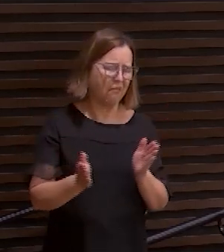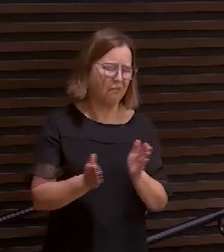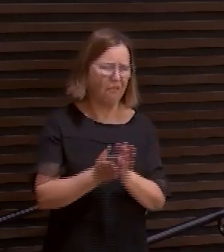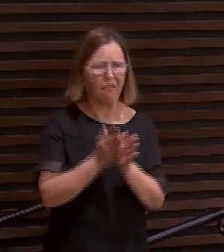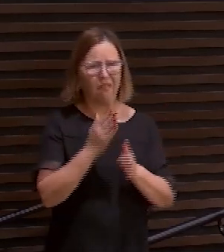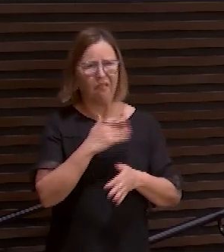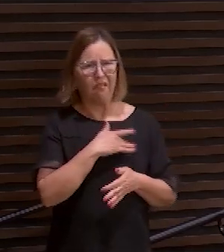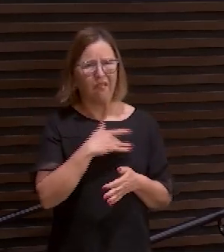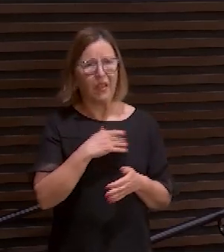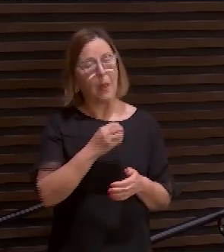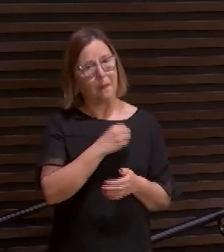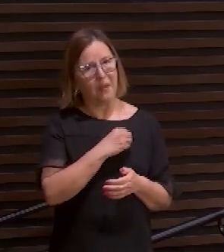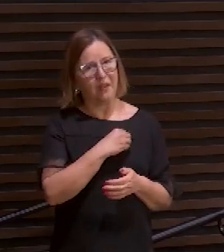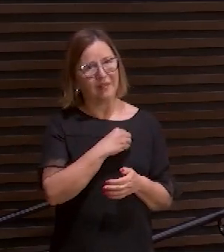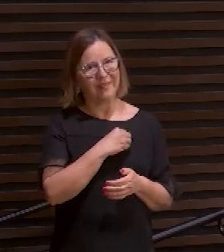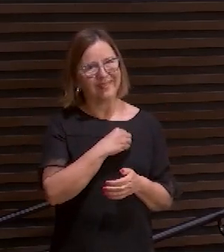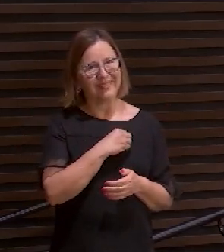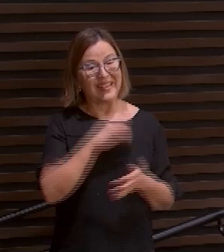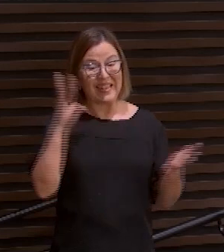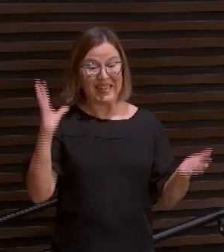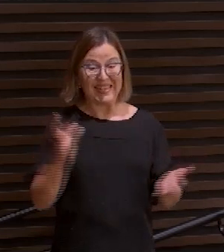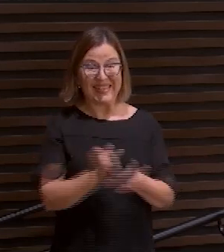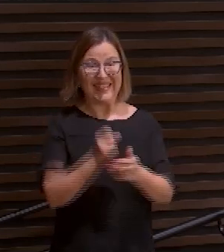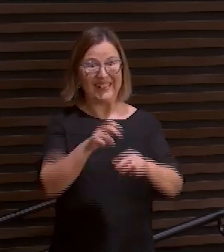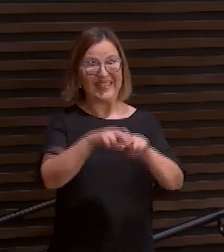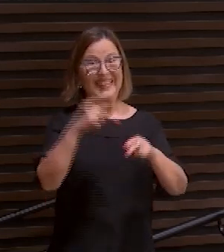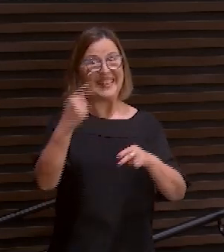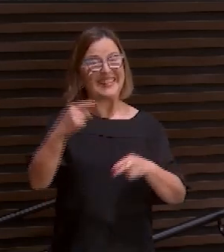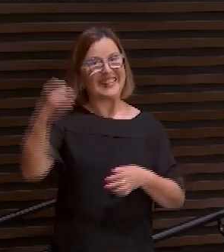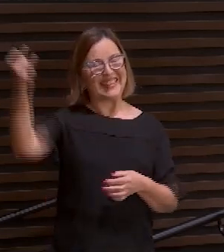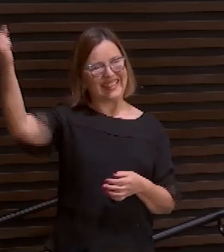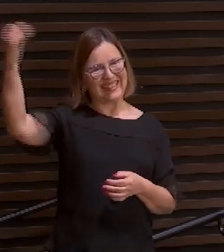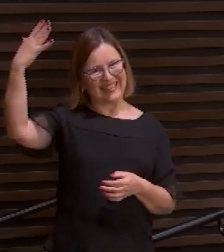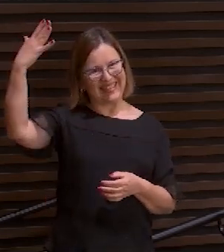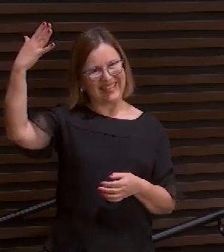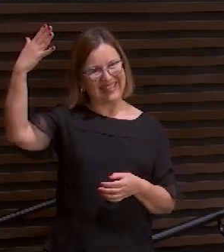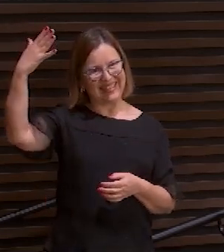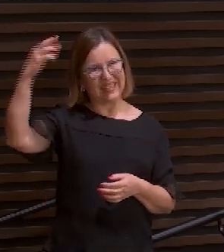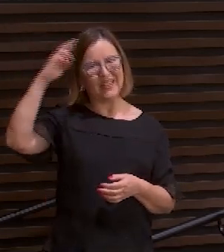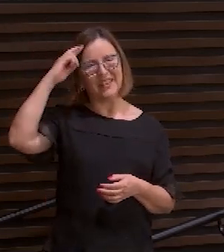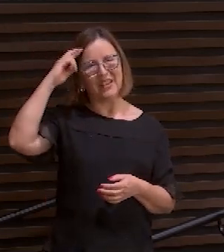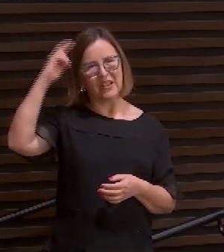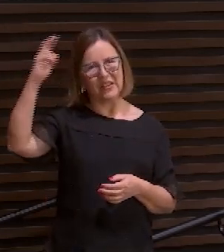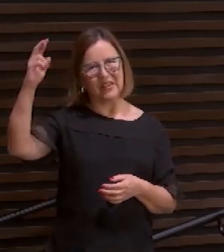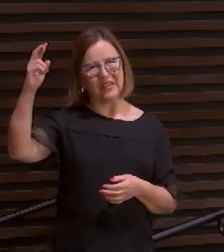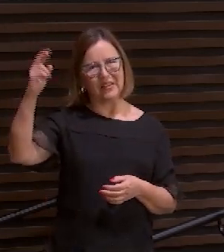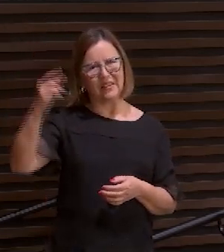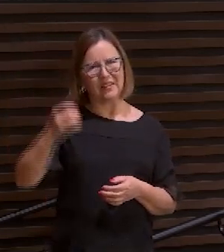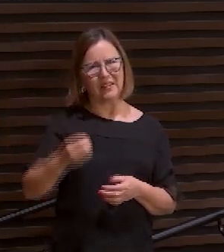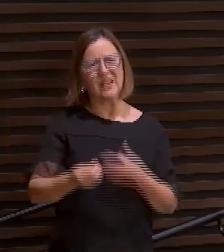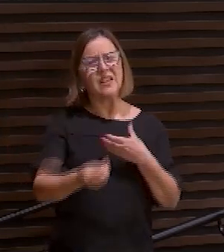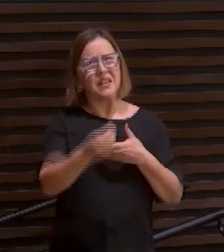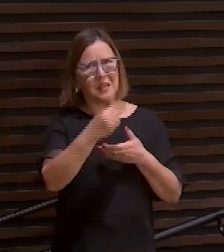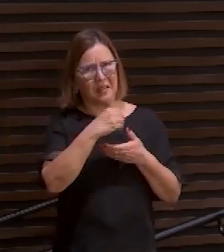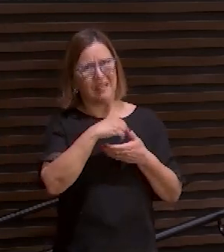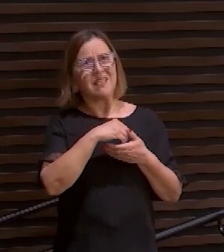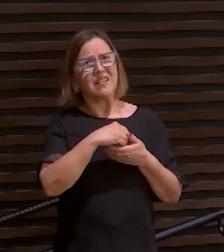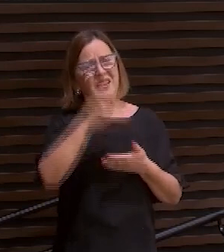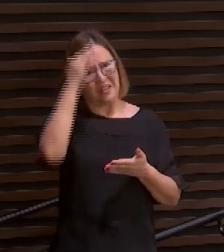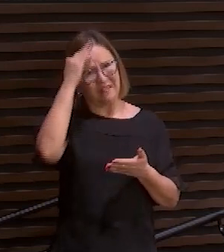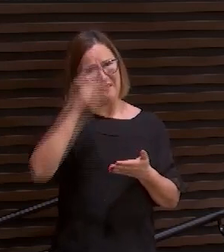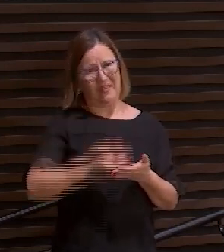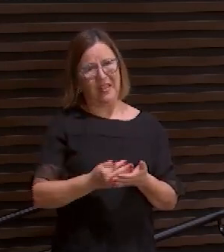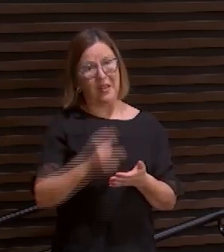miserável pecador, alcançado pela tua graça. E o Senhor põe a tua fé dentro de mim, para